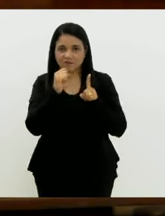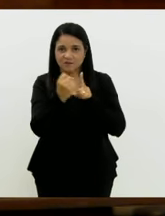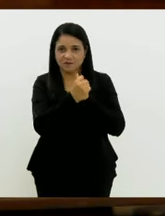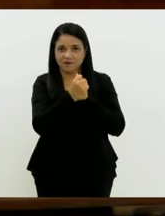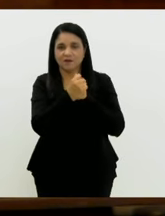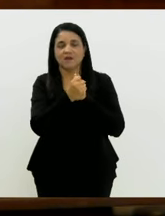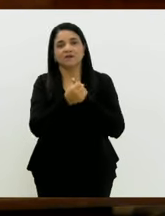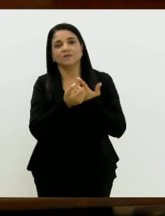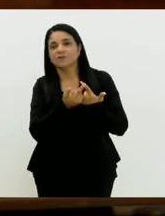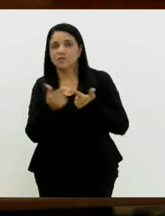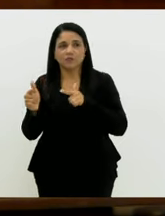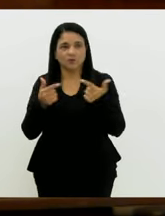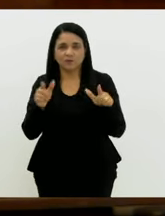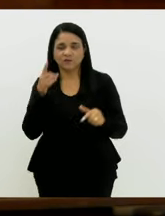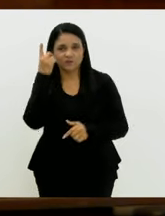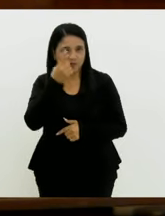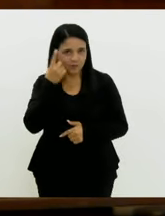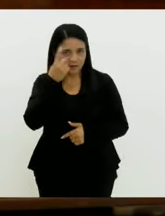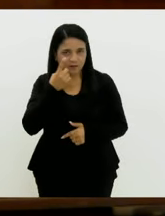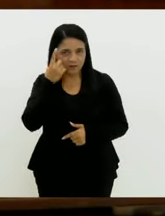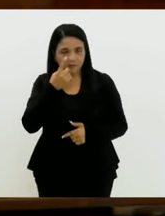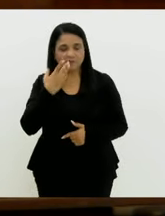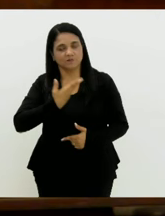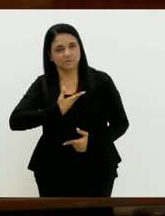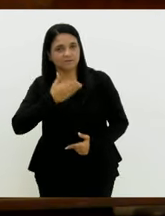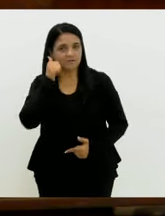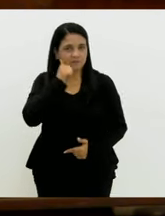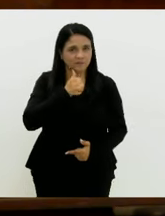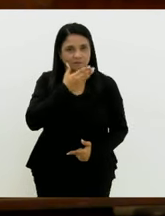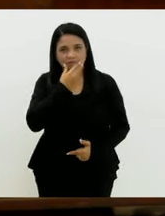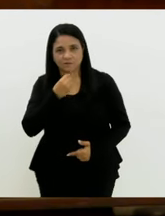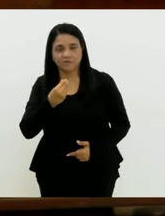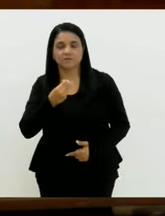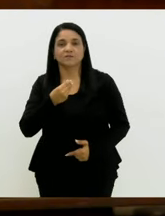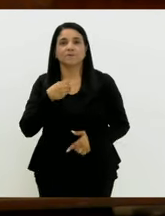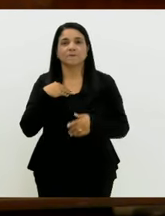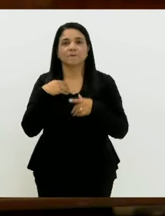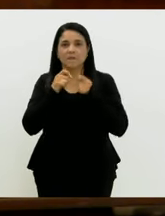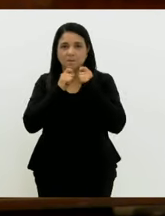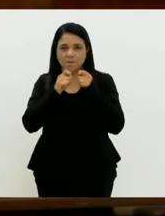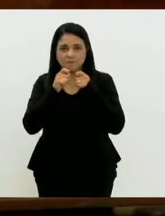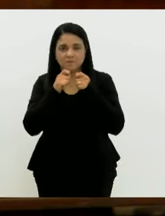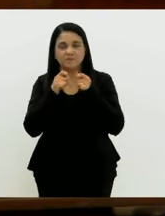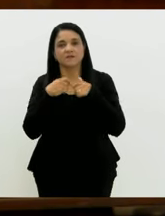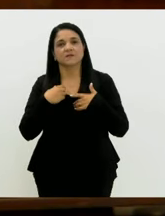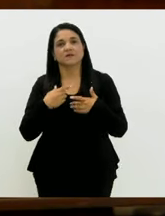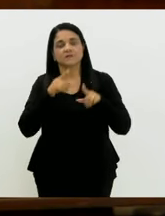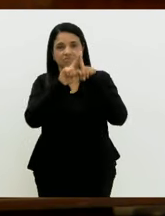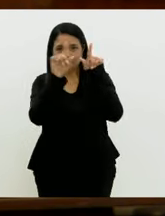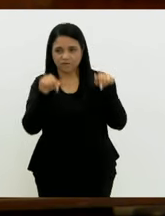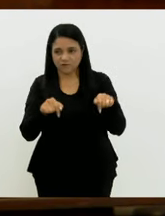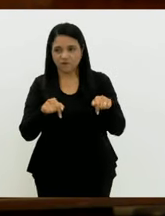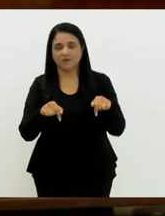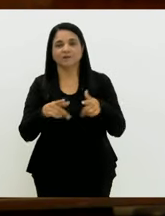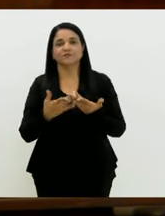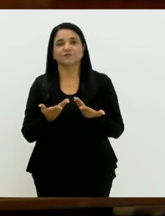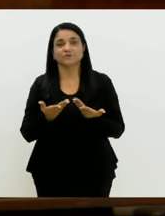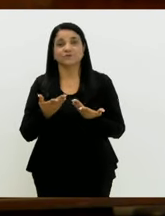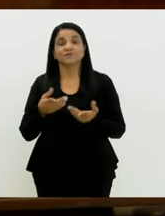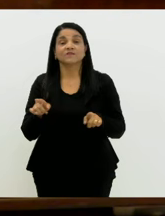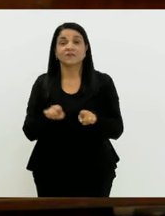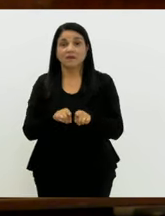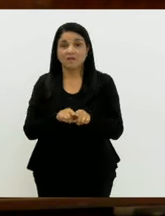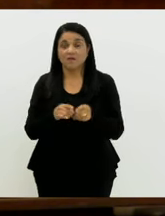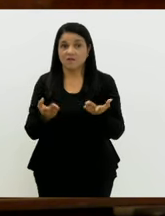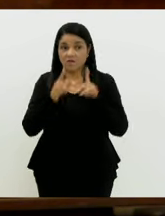demais deputados, deputadas, amigos, imprensa e servidores. Saúdo os servidores dessa